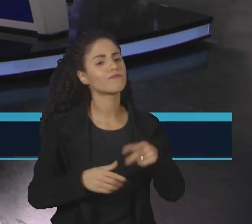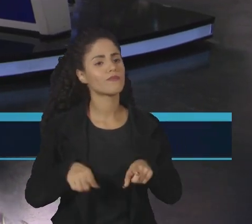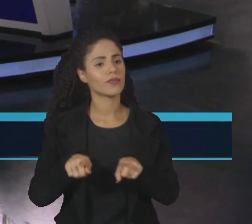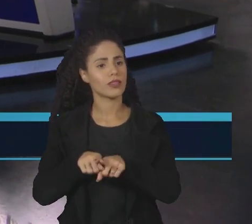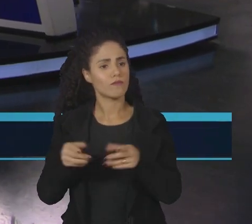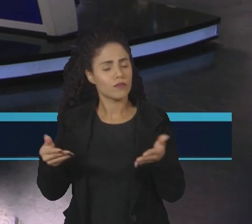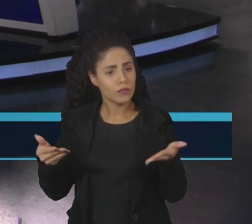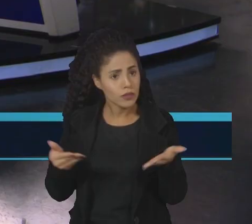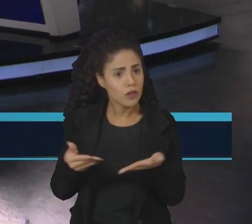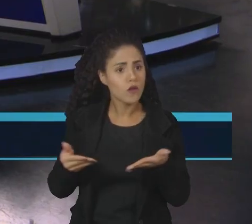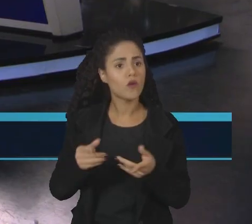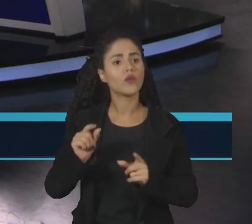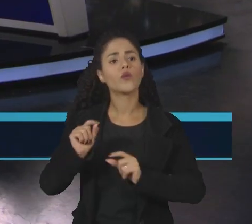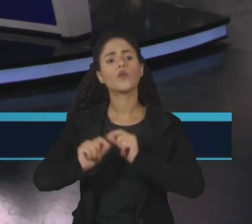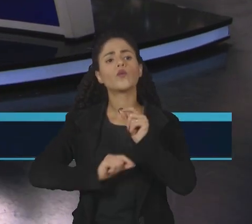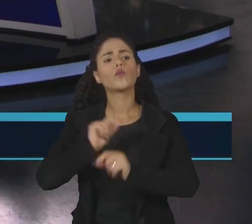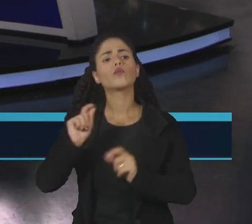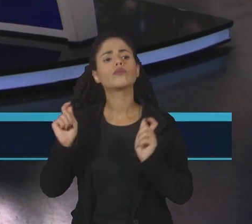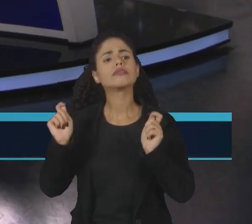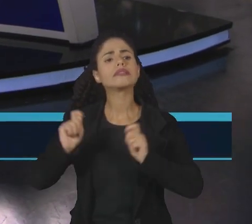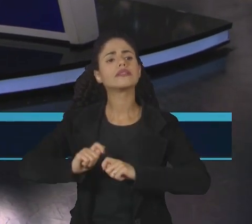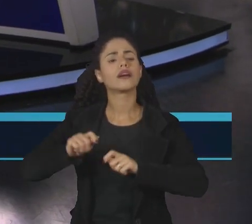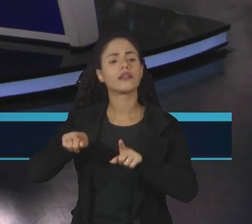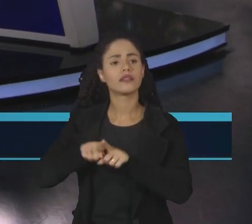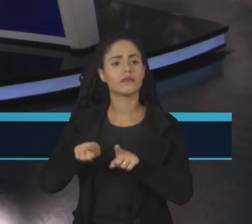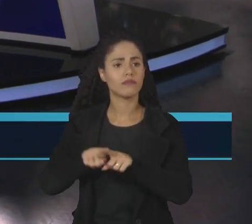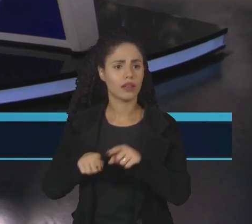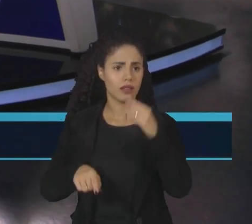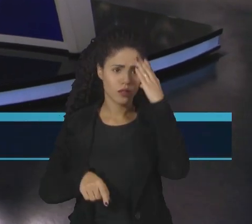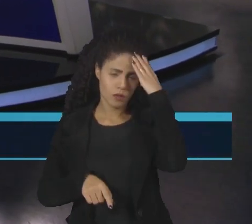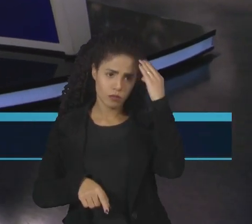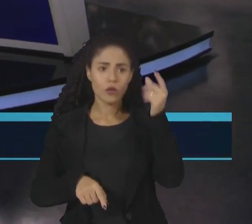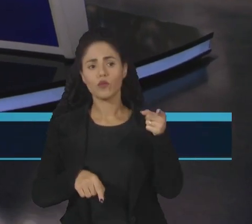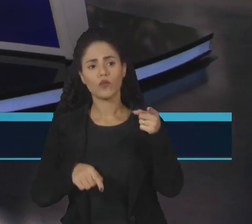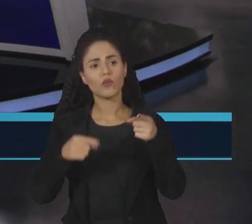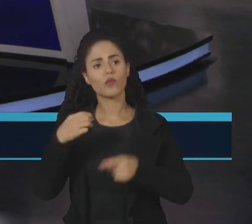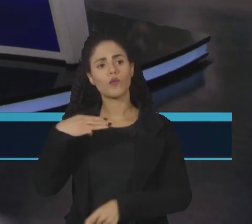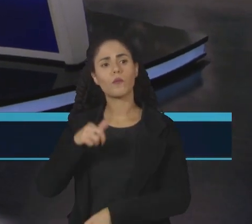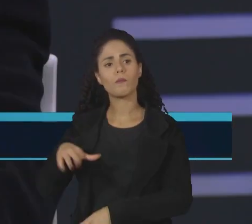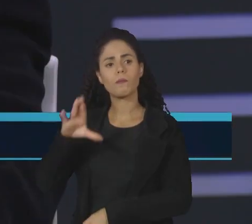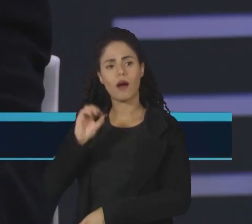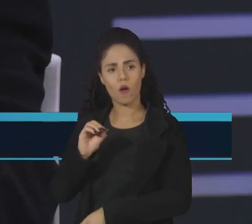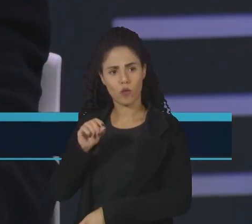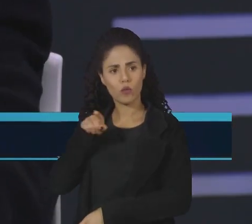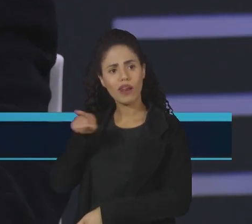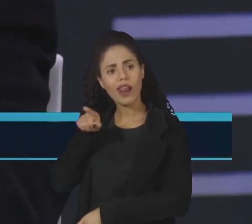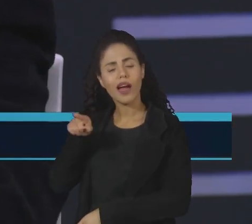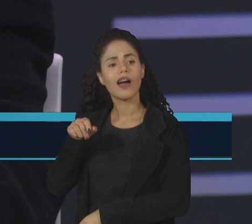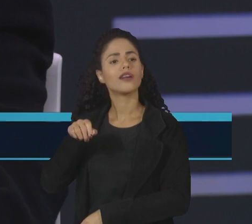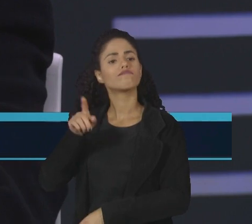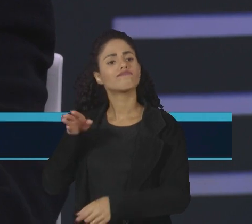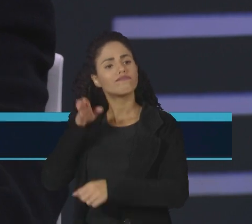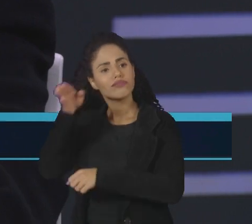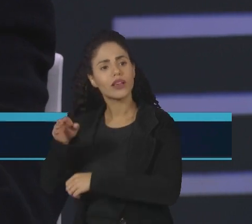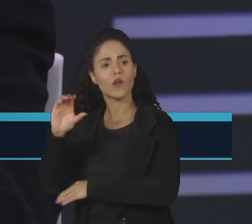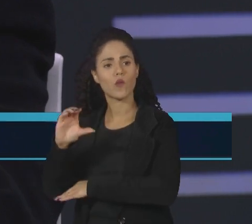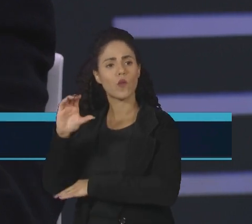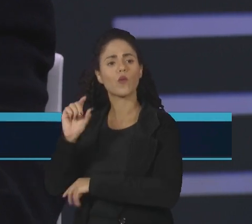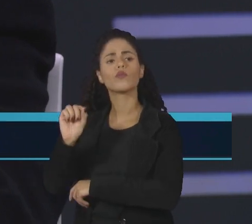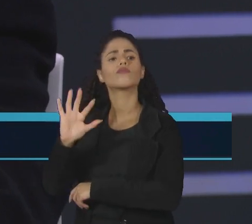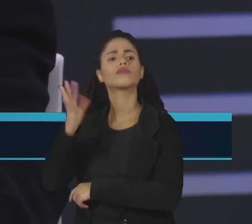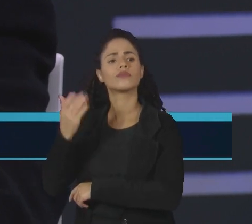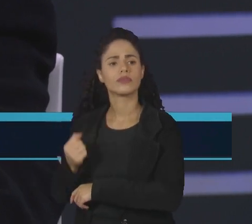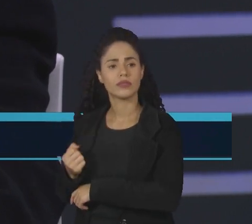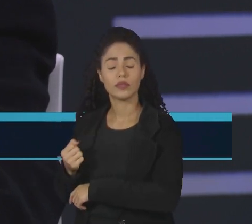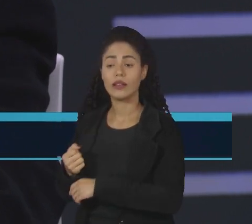no que pode resultar essa ida de Mauro Vieira à Colômbia? A impressão que eu tenho já há algum tempo em